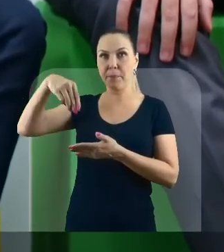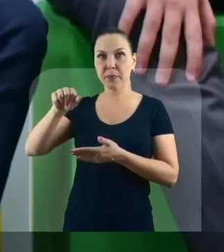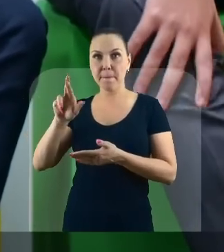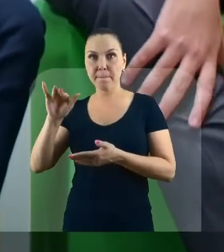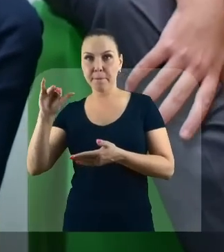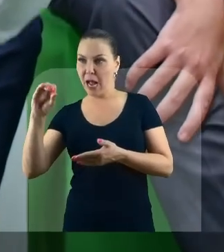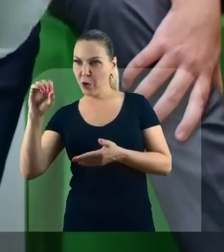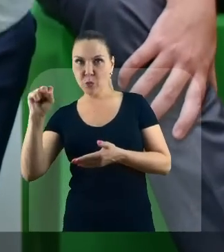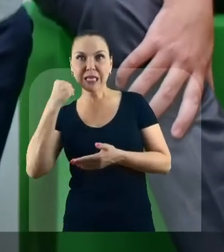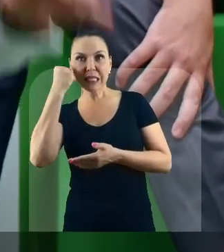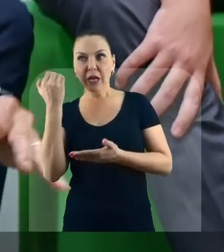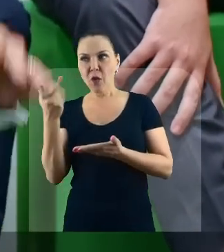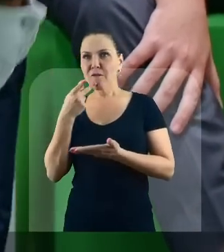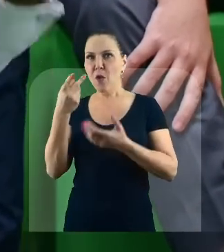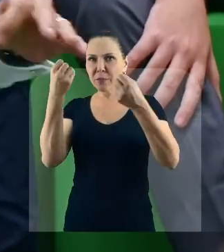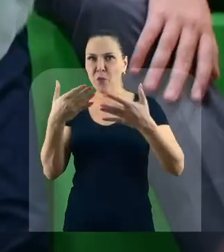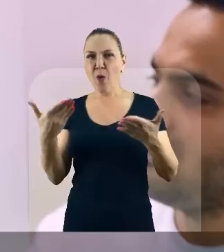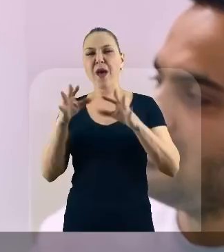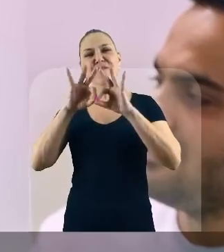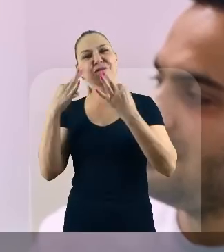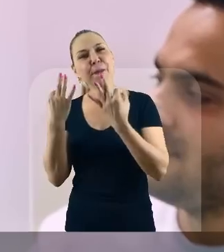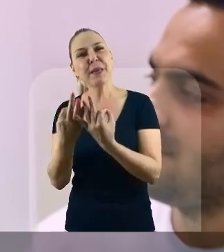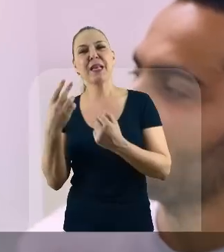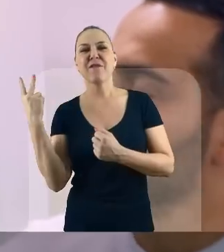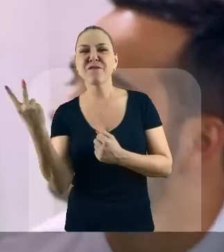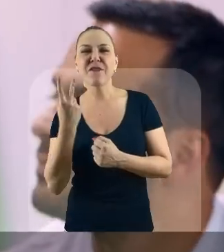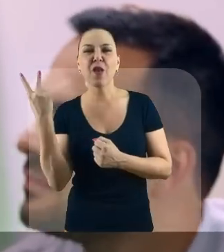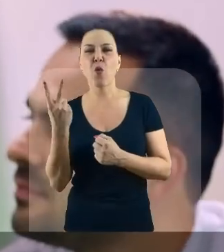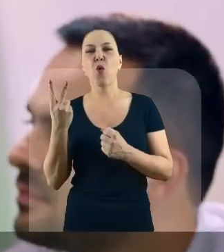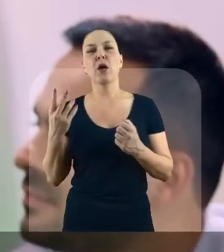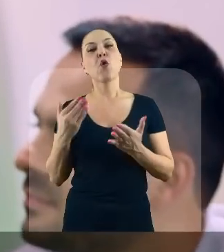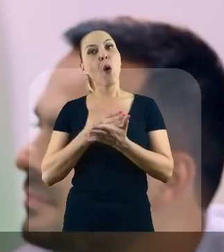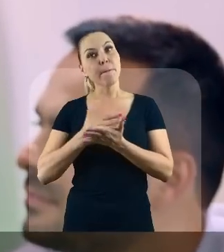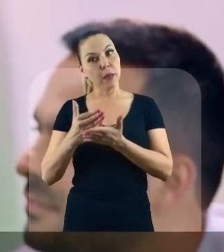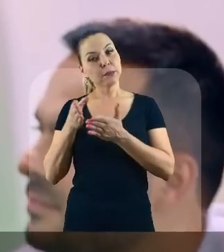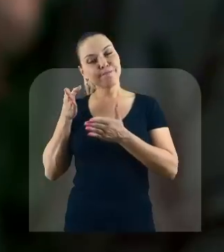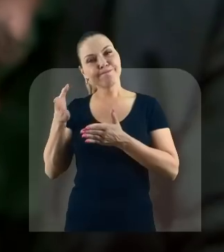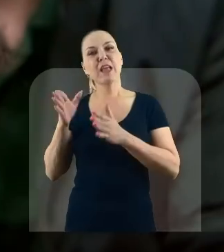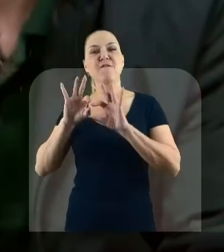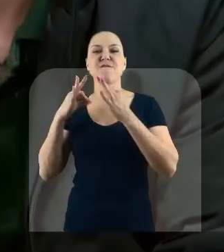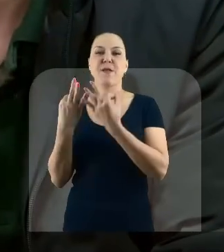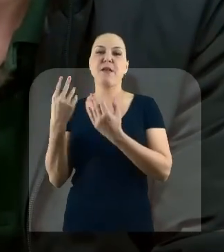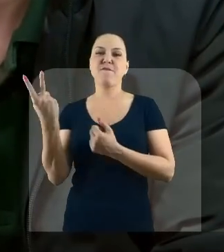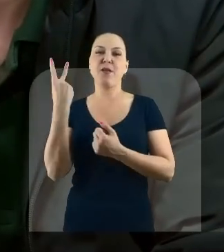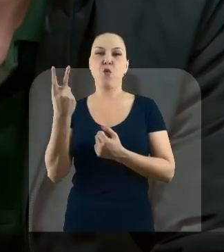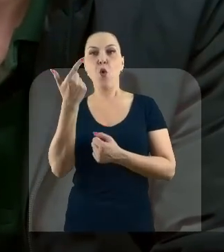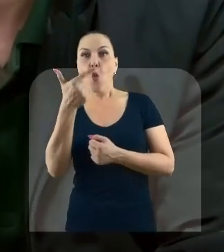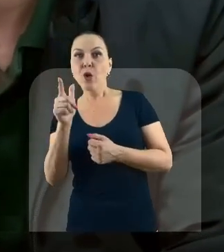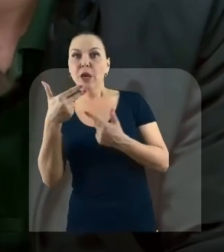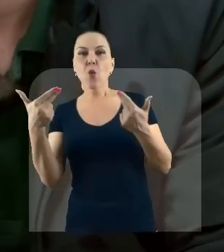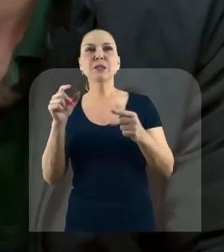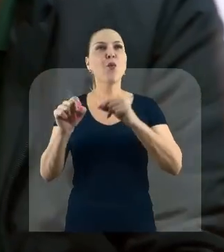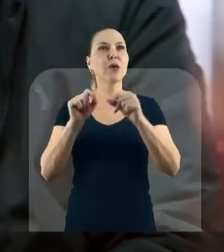o senador, disse aqui agora. Isso tudo, família, questão de família, daqueles valores e tudo mais. Começa por ali. A outra coisa foi o que vocês